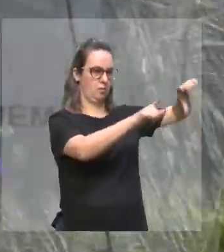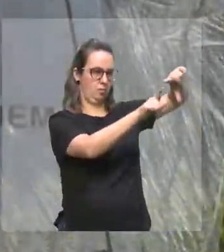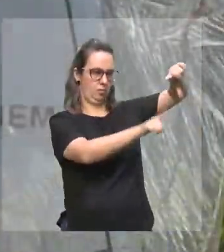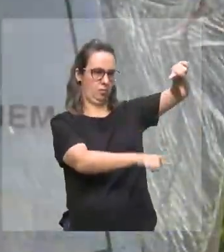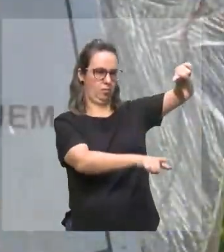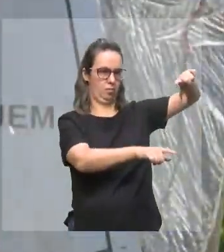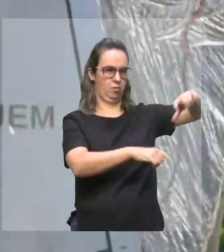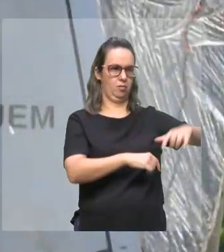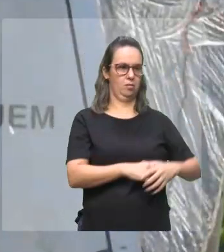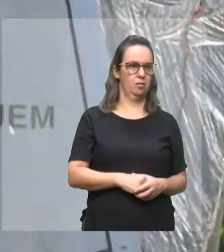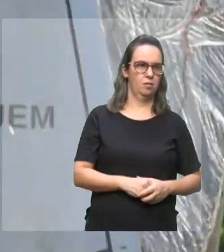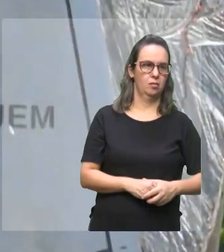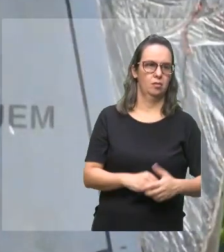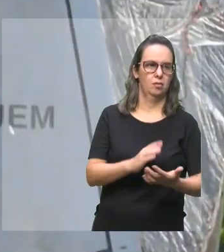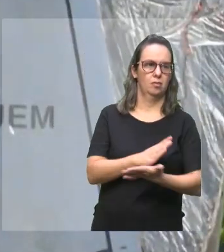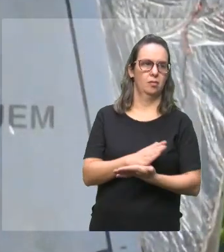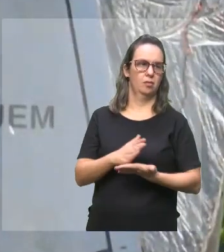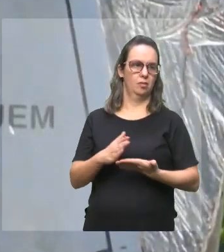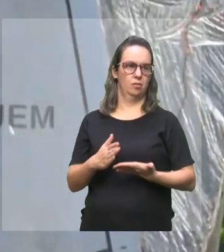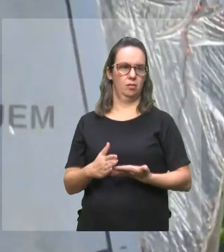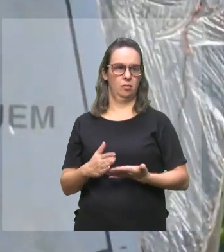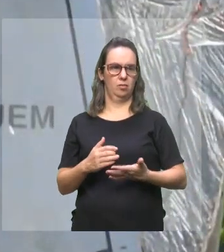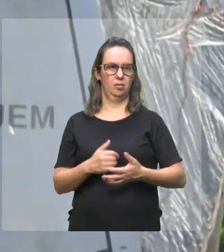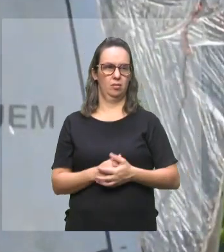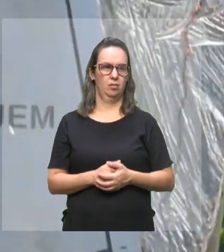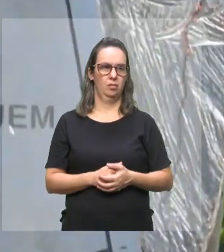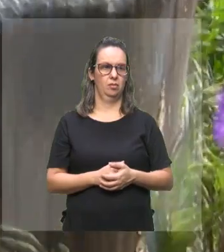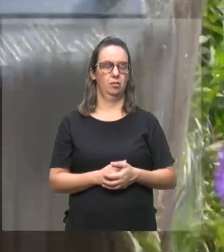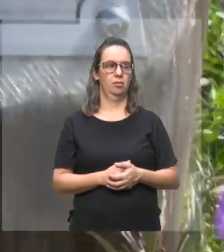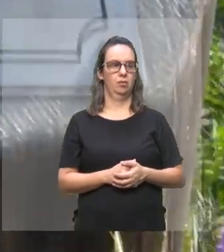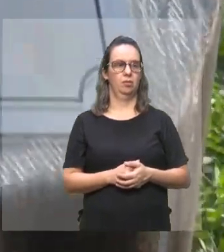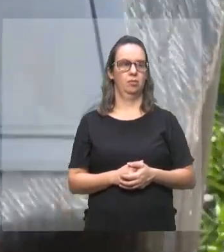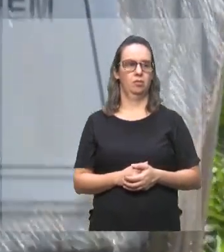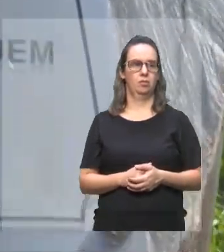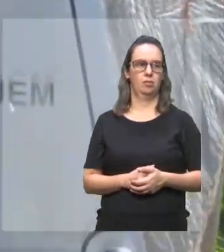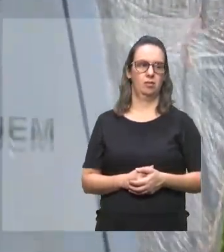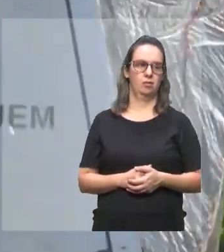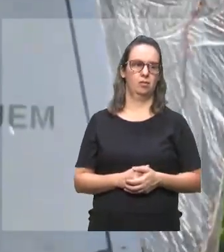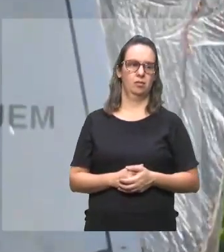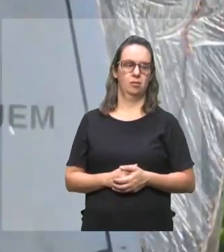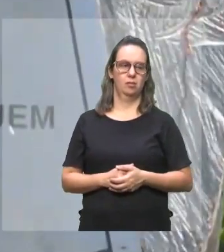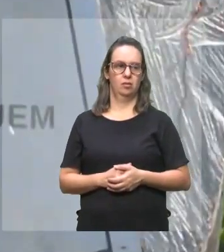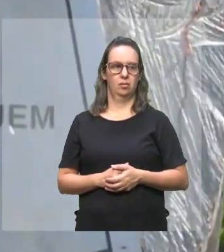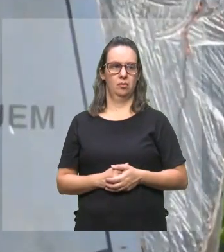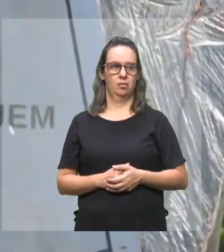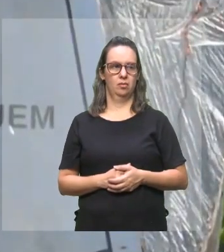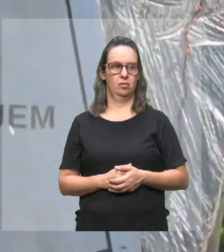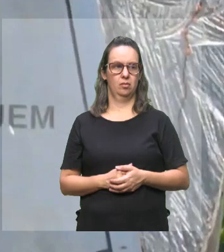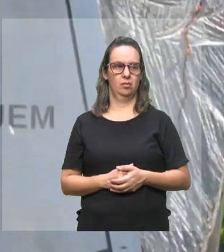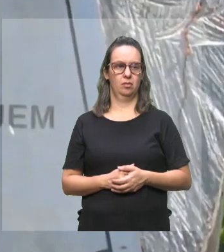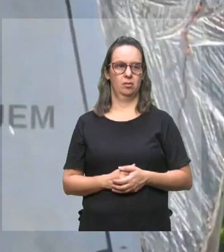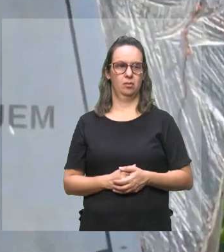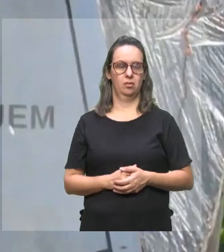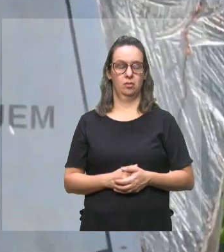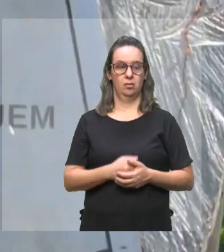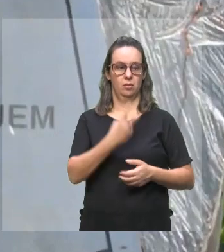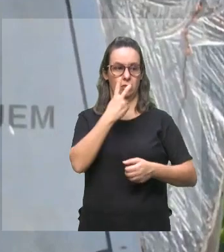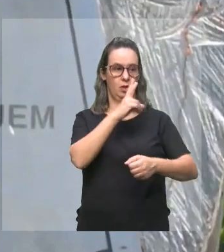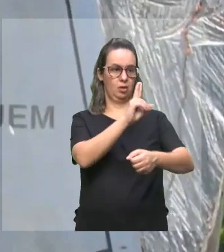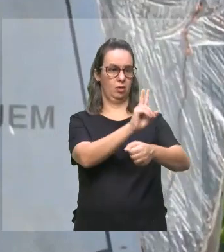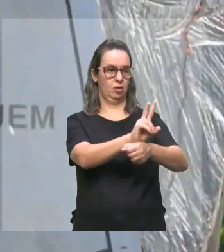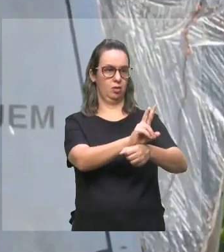na placa. Está vendo? Essa é a placa de inauguração. É uma placa que, se vocês verem, foi